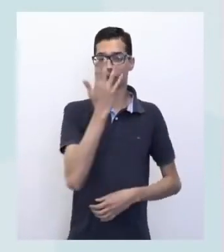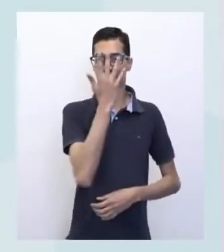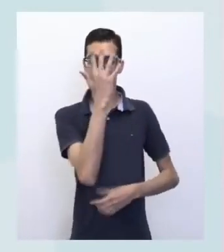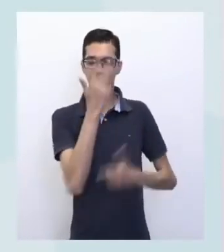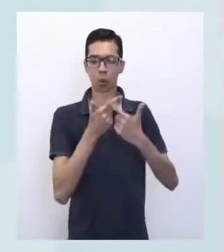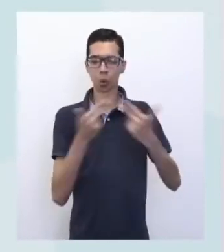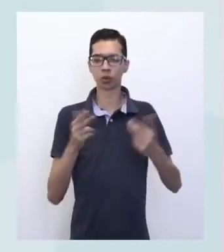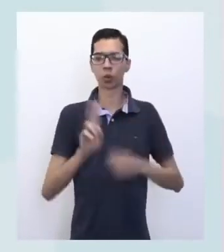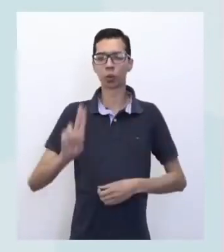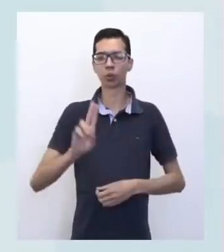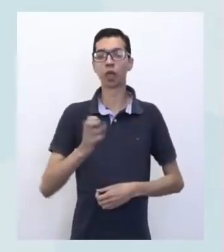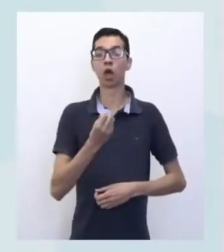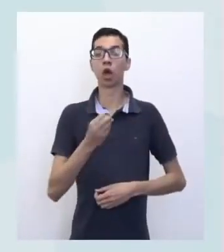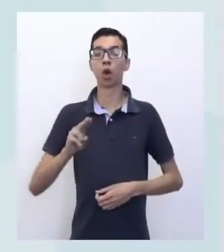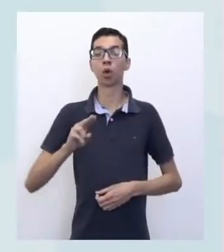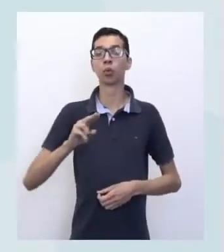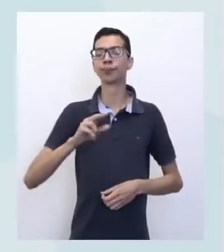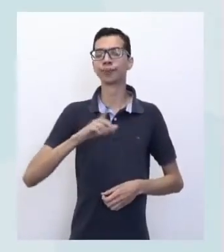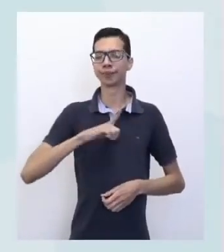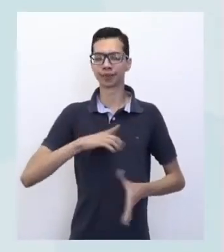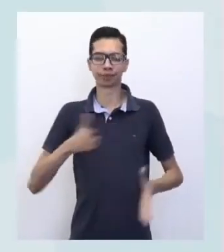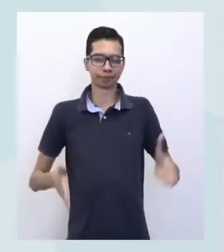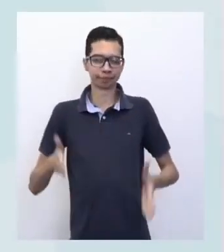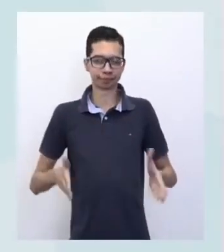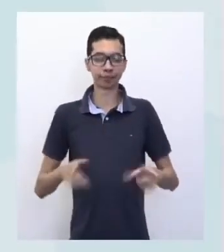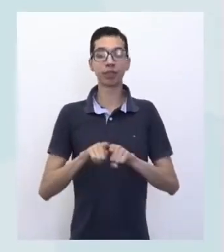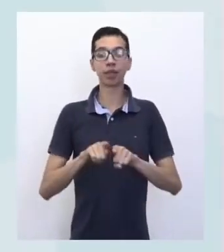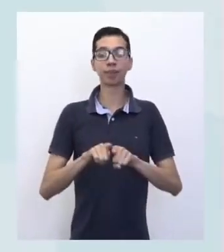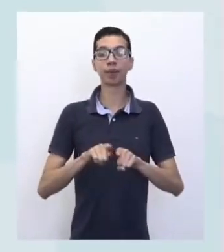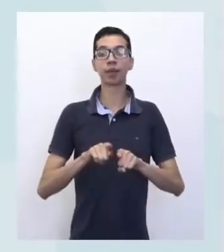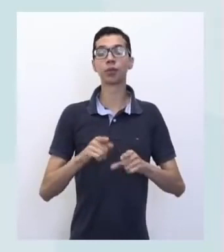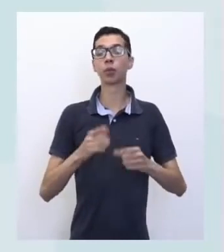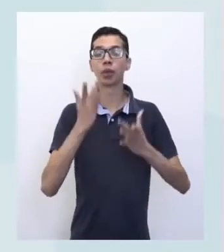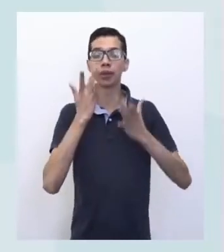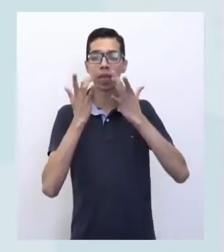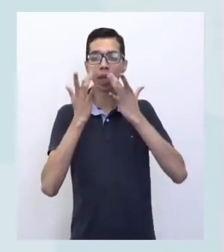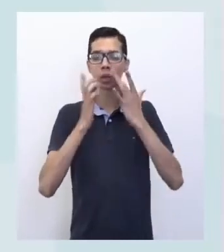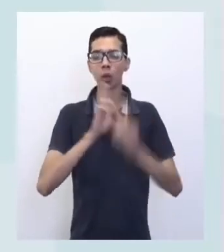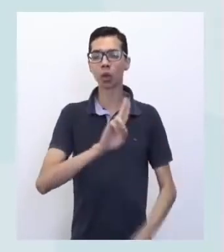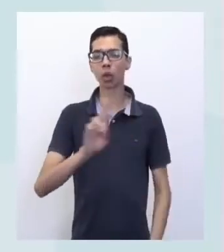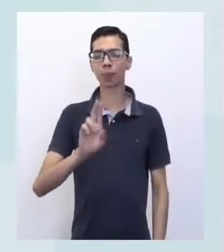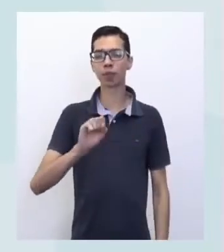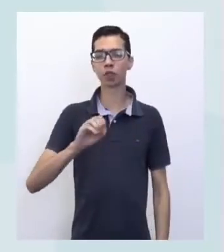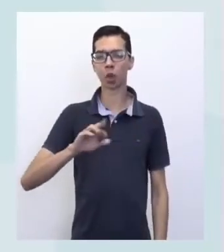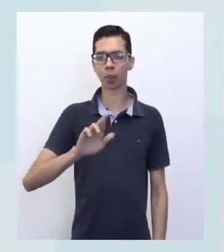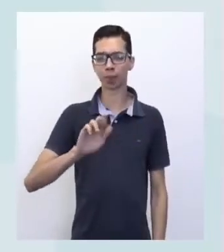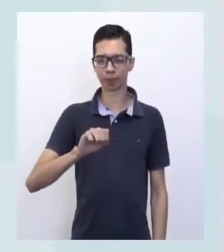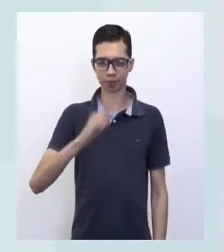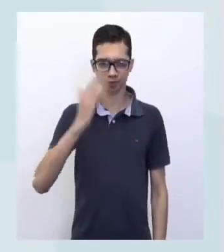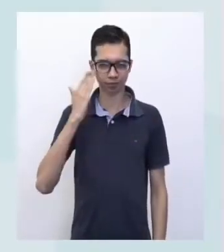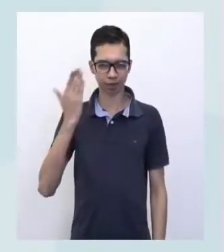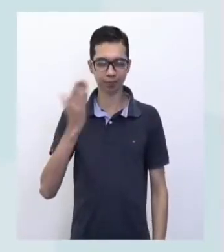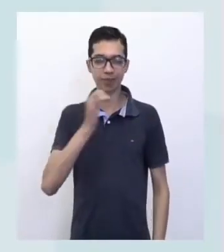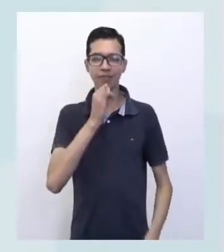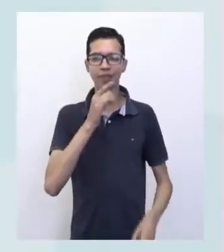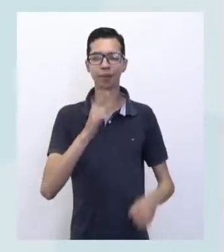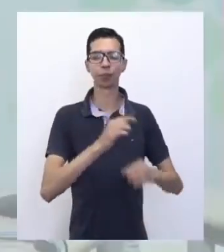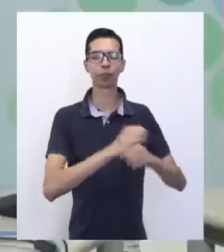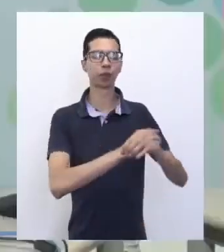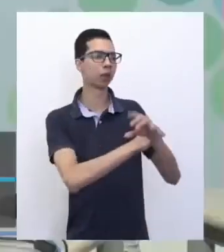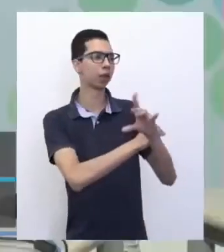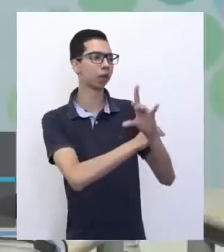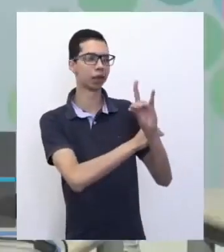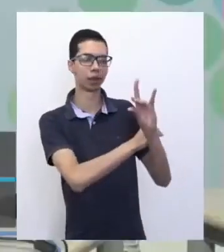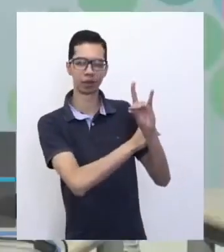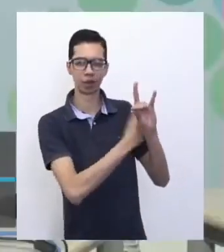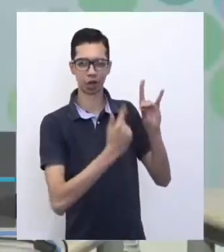soltar, vai aparecer aí no celular de vocês. Por 30 segundos, vocês clicam. Se vocês já... Quem não teve acesso, não precisa clicar, tudo